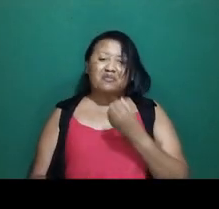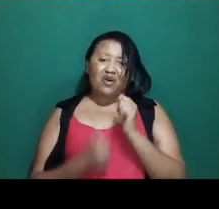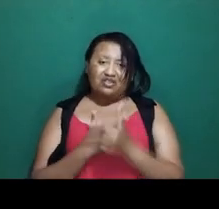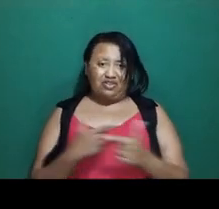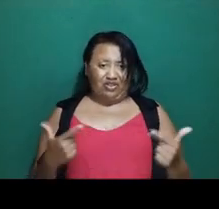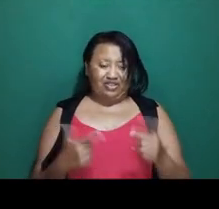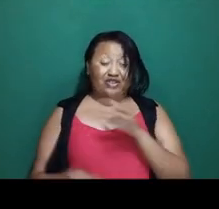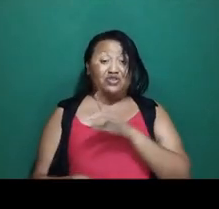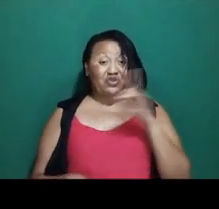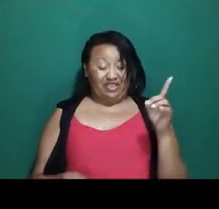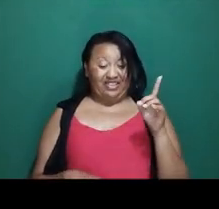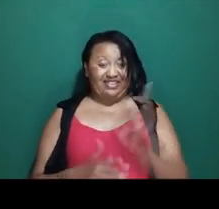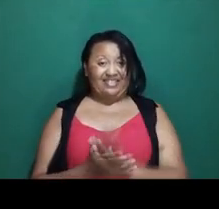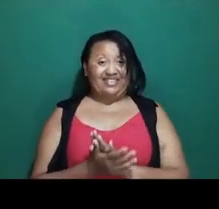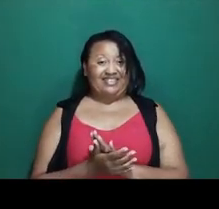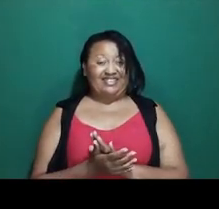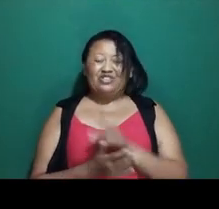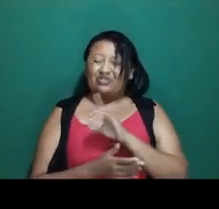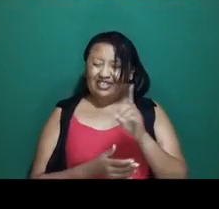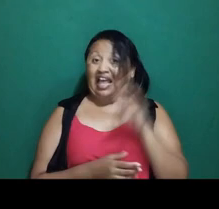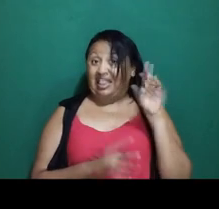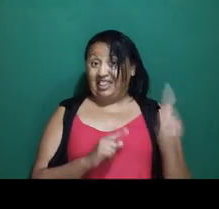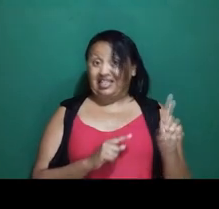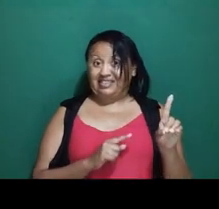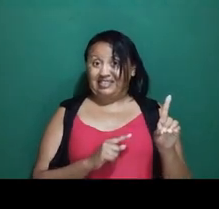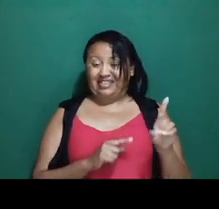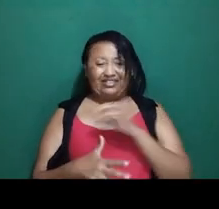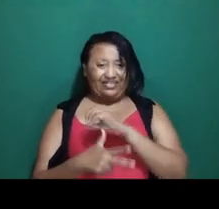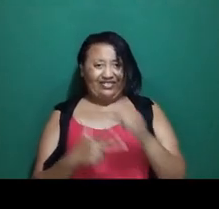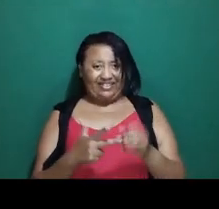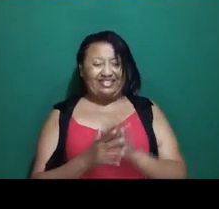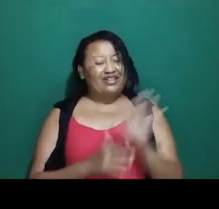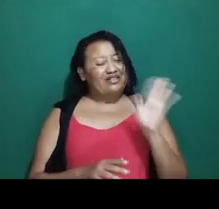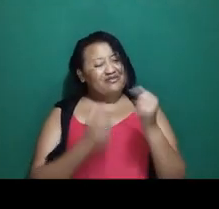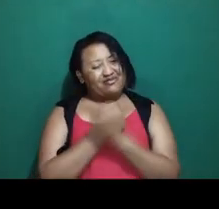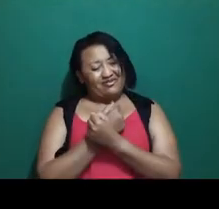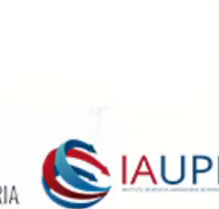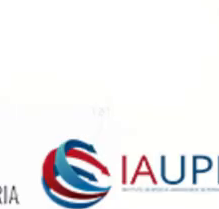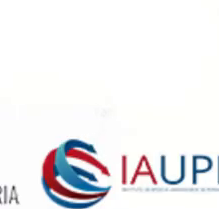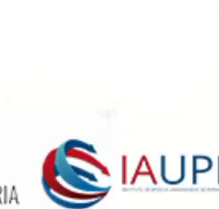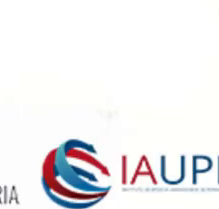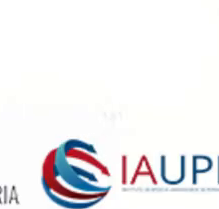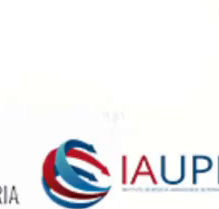no dia no dia mesmo um dia D né lá no ENEM um abraço para todos